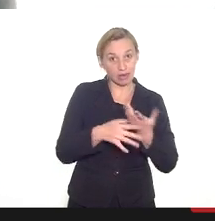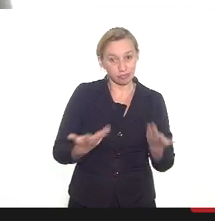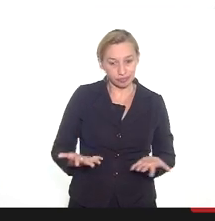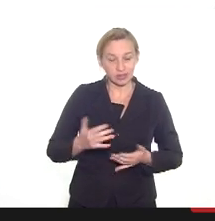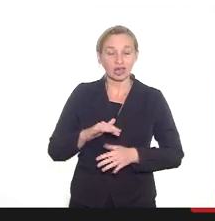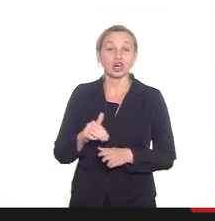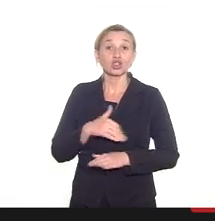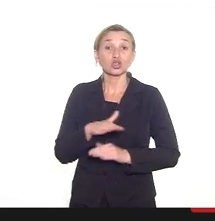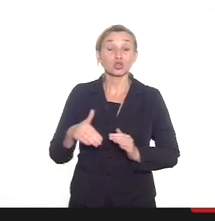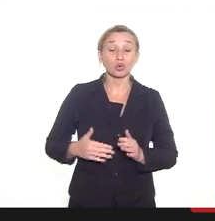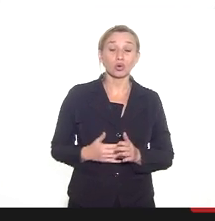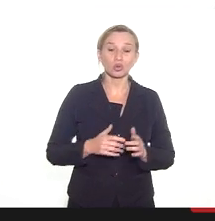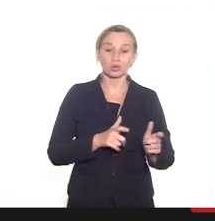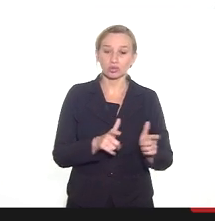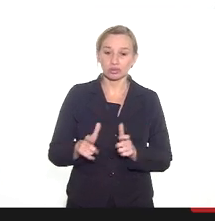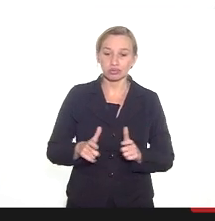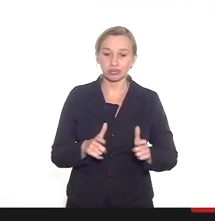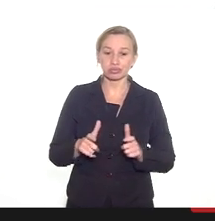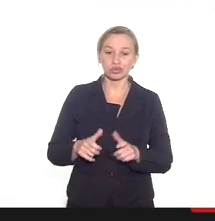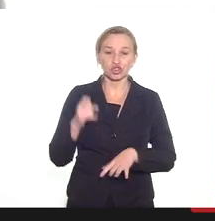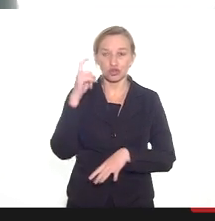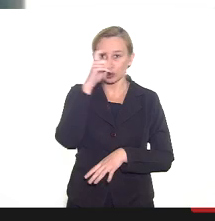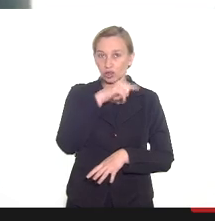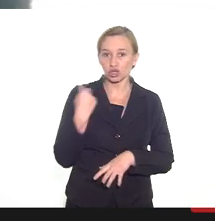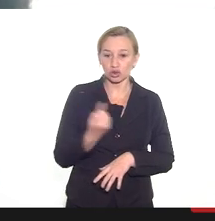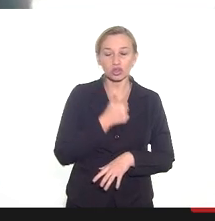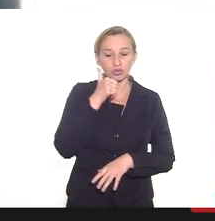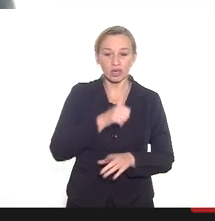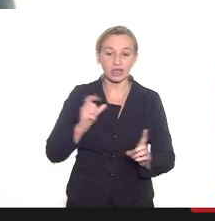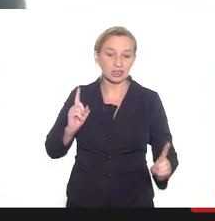de toda a ordem as dificuldades que nós, mulheres,